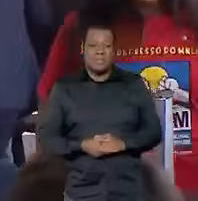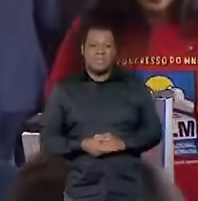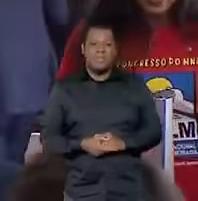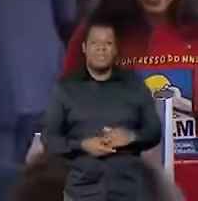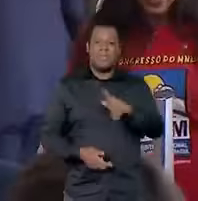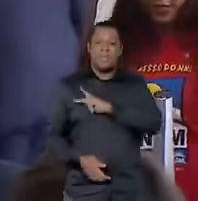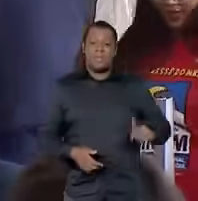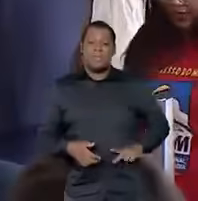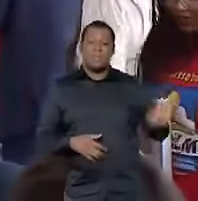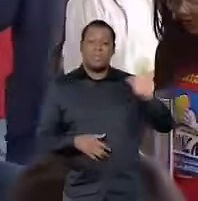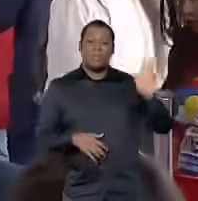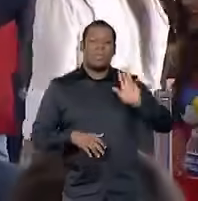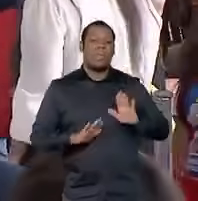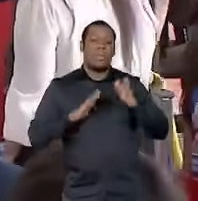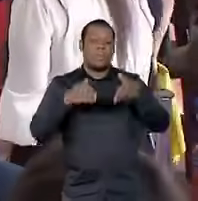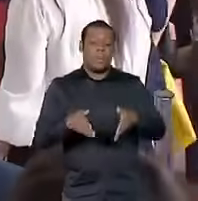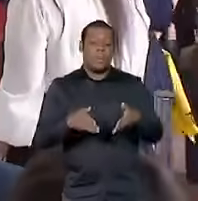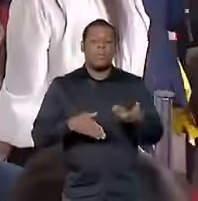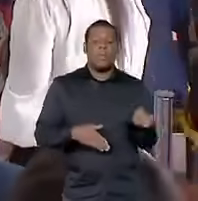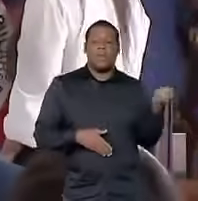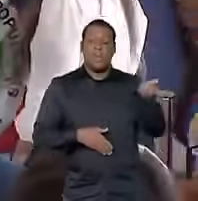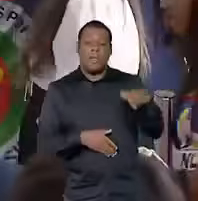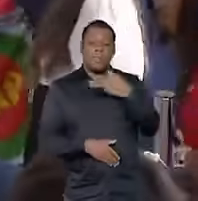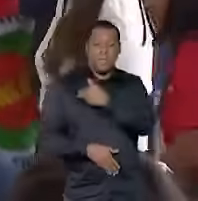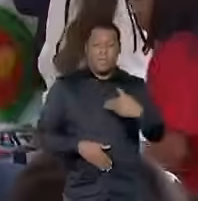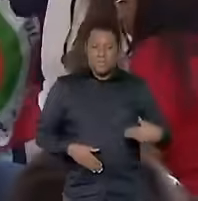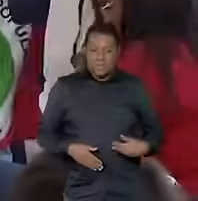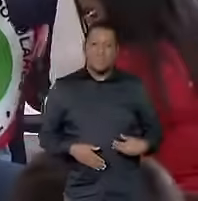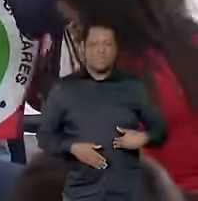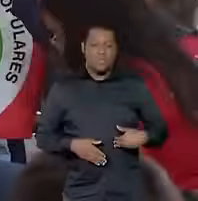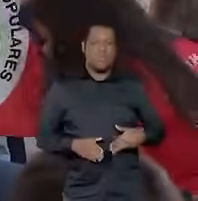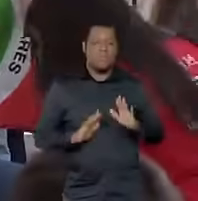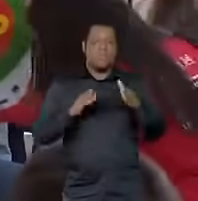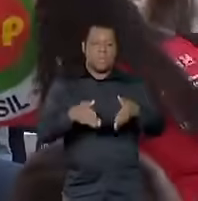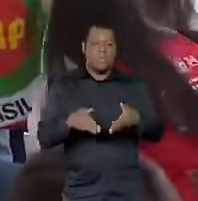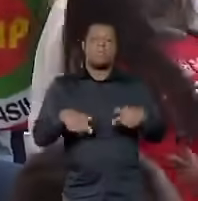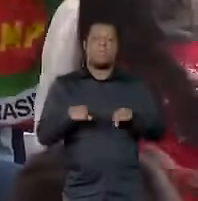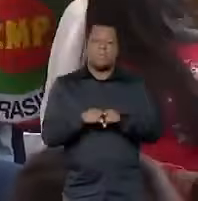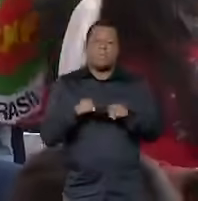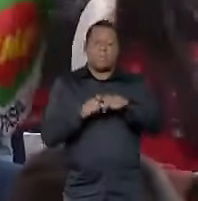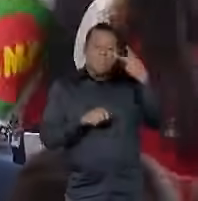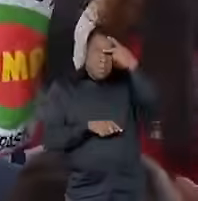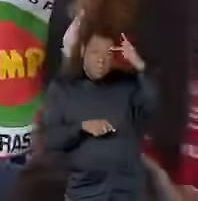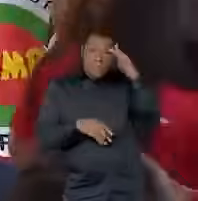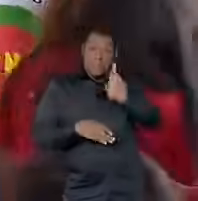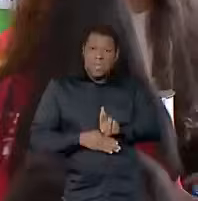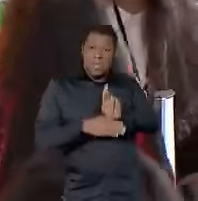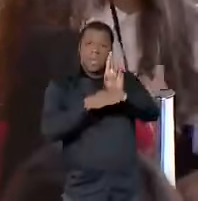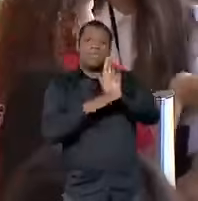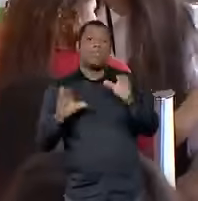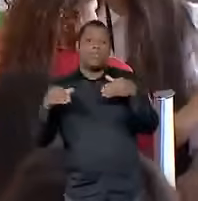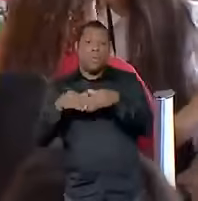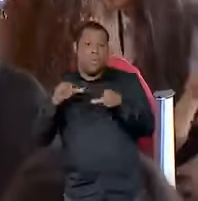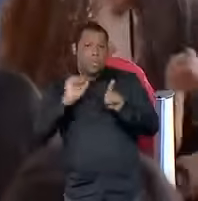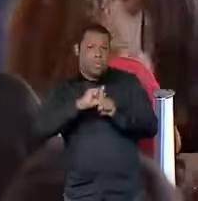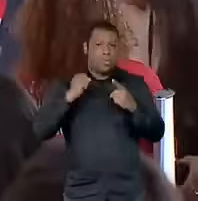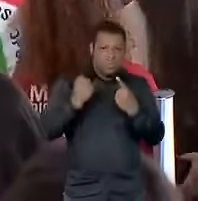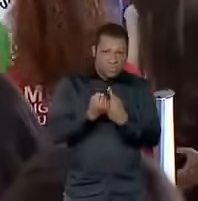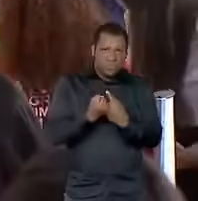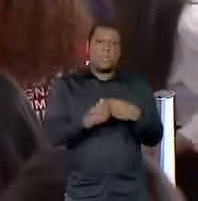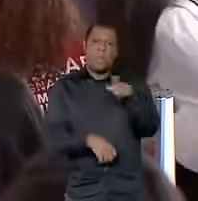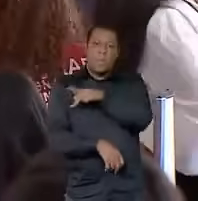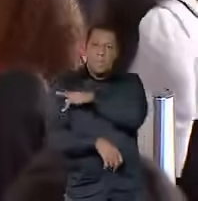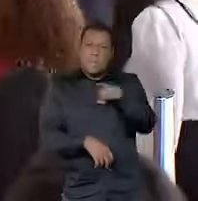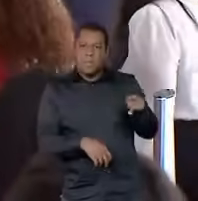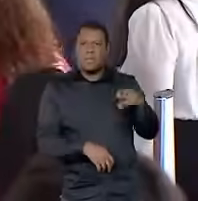participação do presidente Lula e vários ministros de Estado, como também representantes de movimentos sociais, presidente da